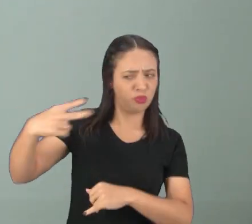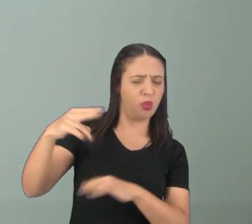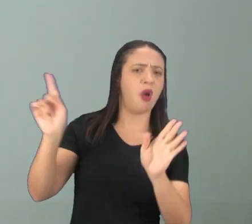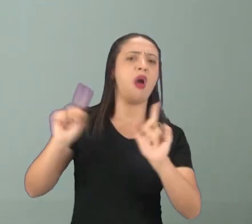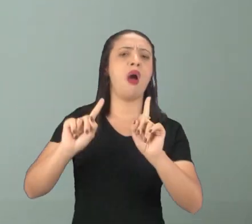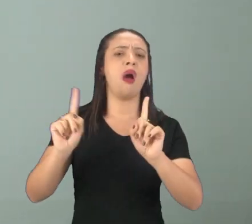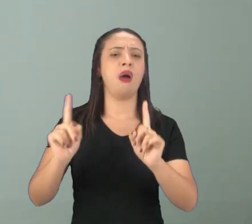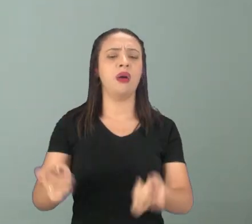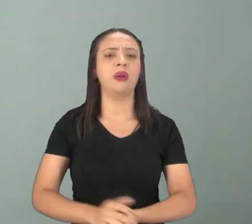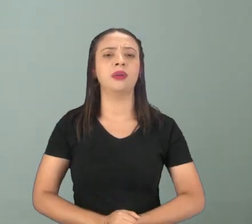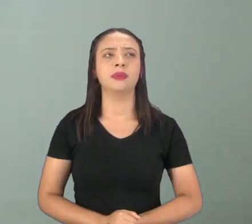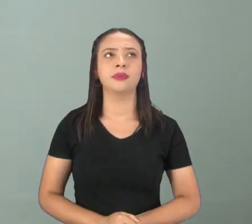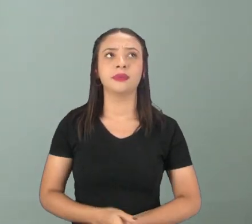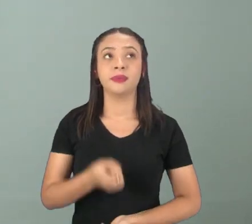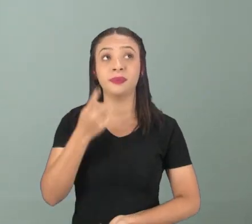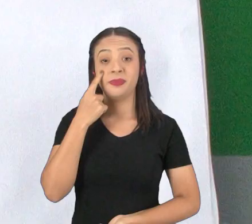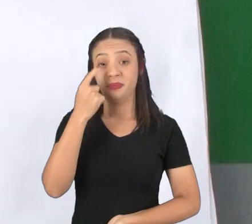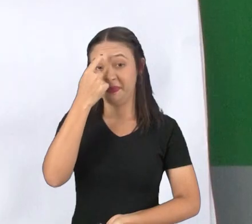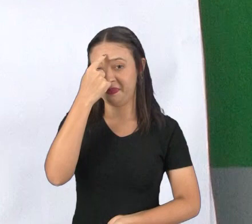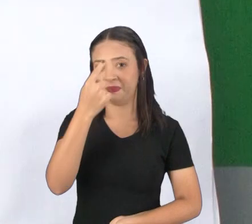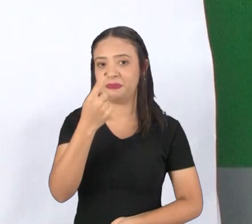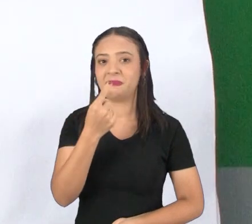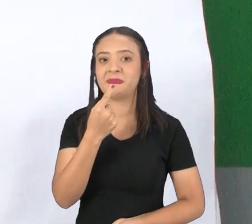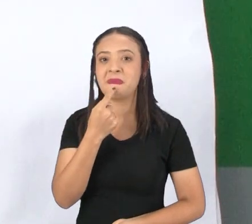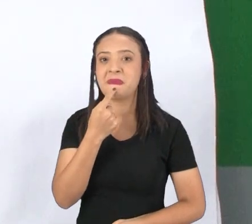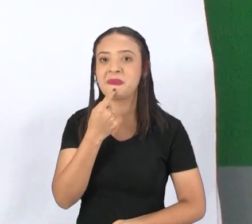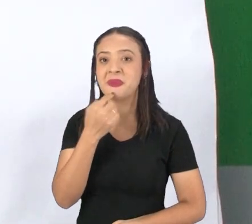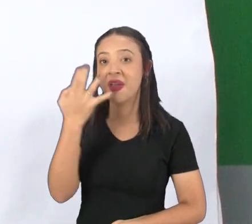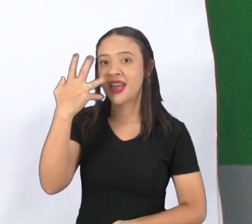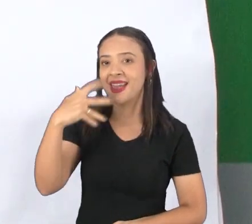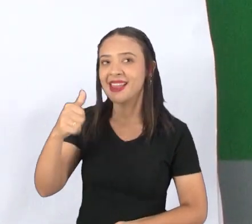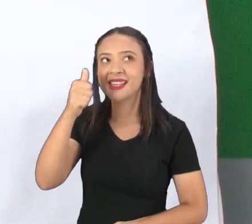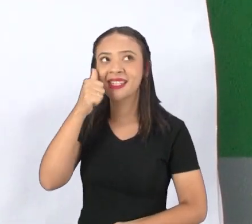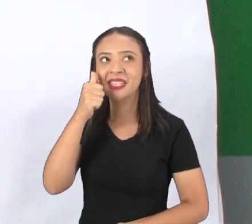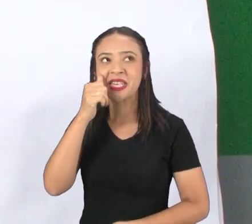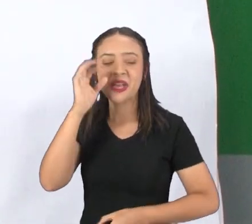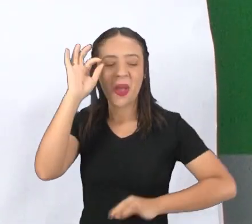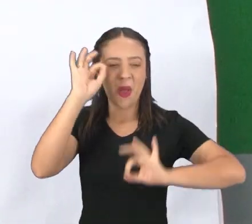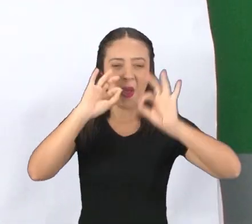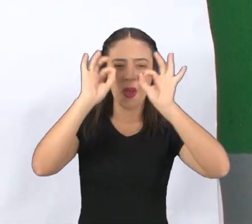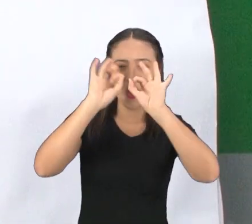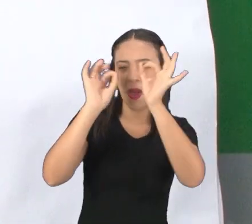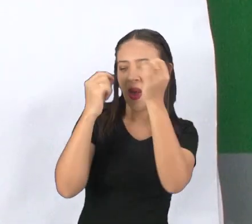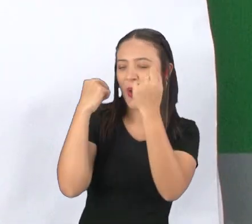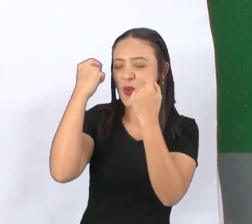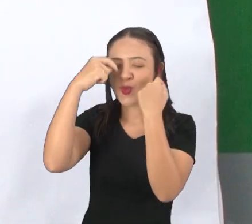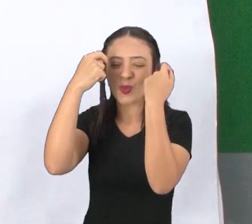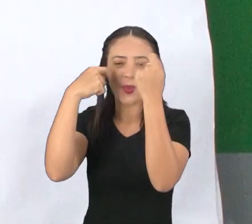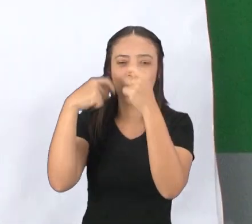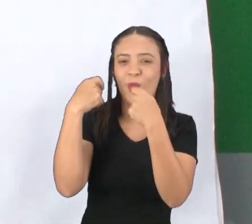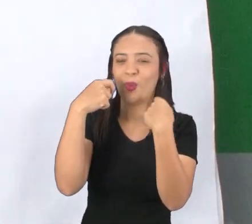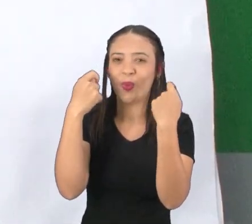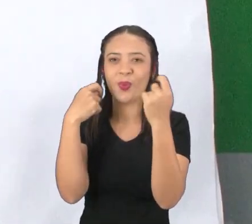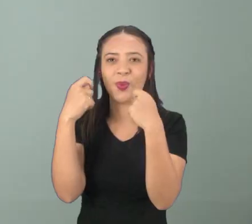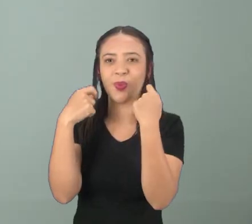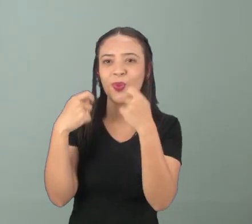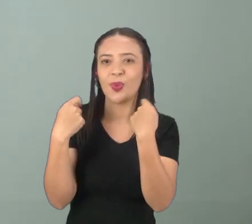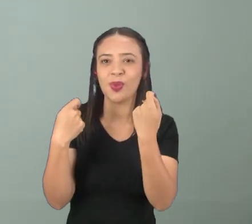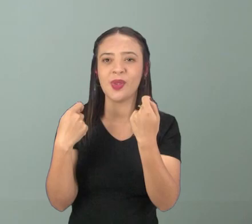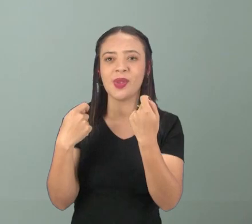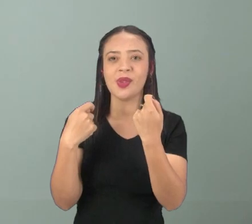Olhe, ok? Olha só a imagem aí da menina toda caracterizada, maquiada, né? Pintada, fantasiada aí.